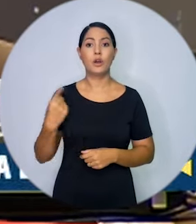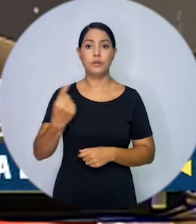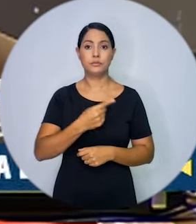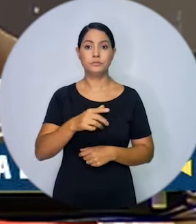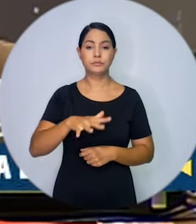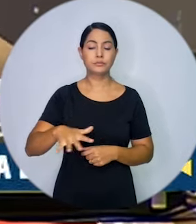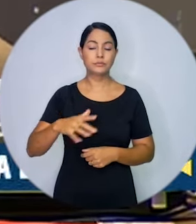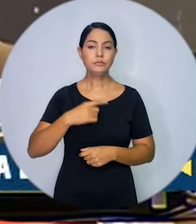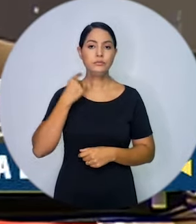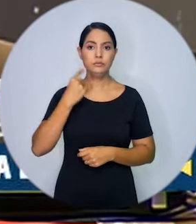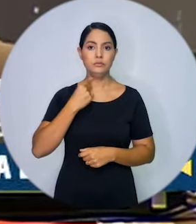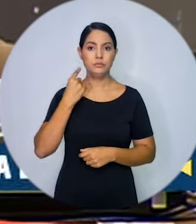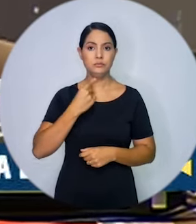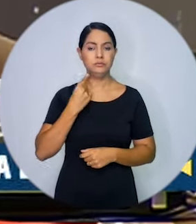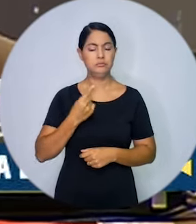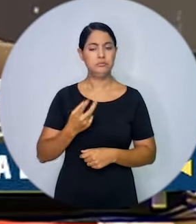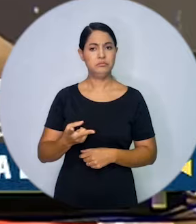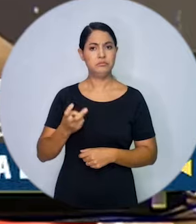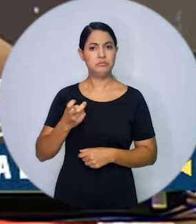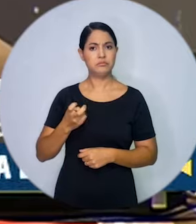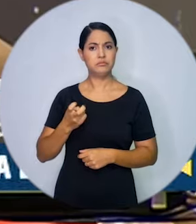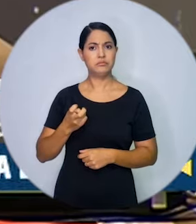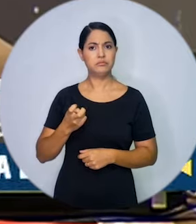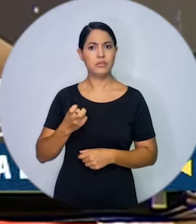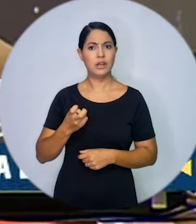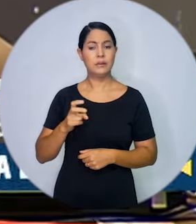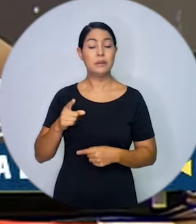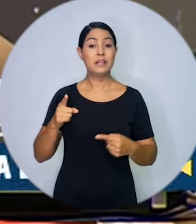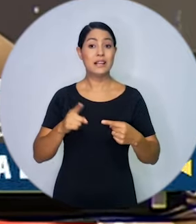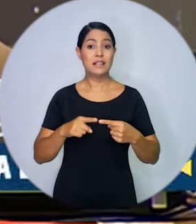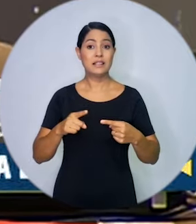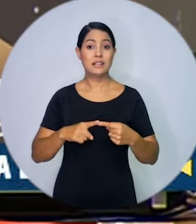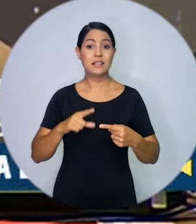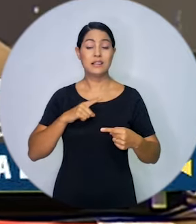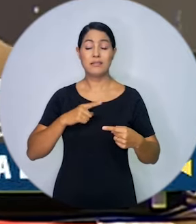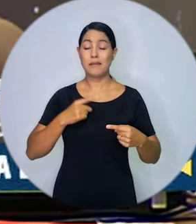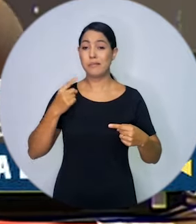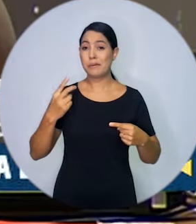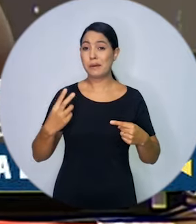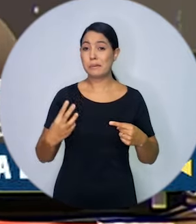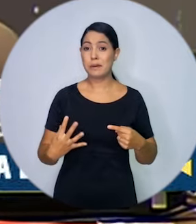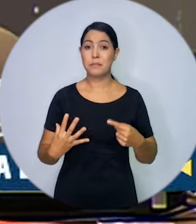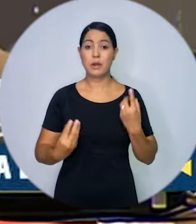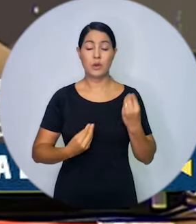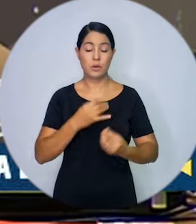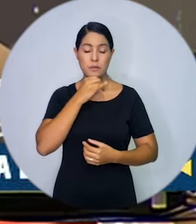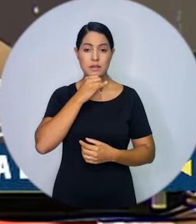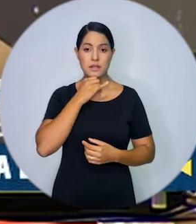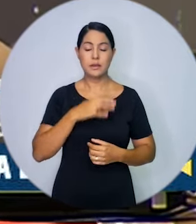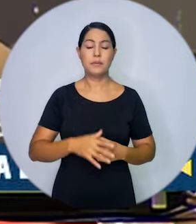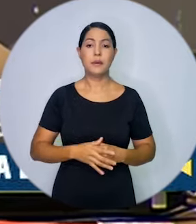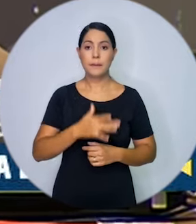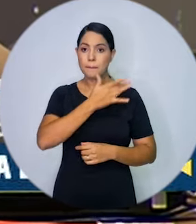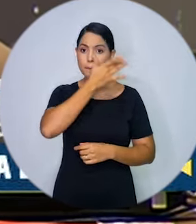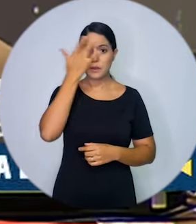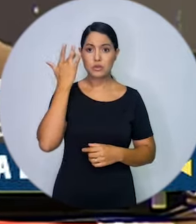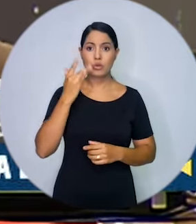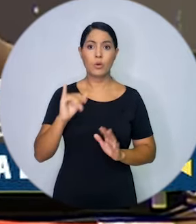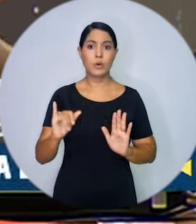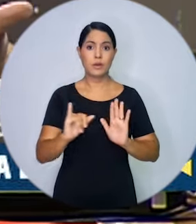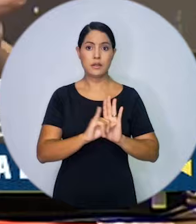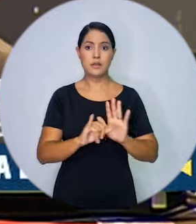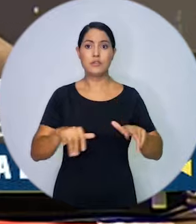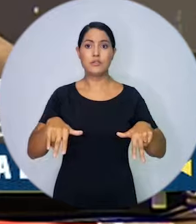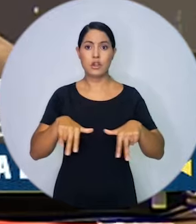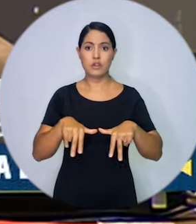reconhecer o exercício da advocacia de pessoas LGBTs. E esse primeiro ponto a gente tem as seguintes questões: possibilidade